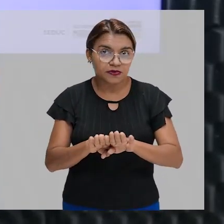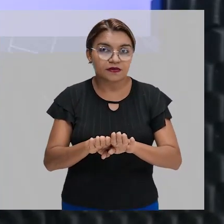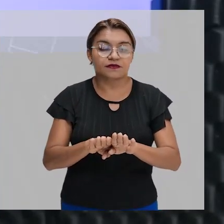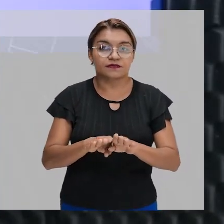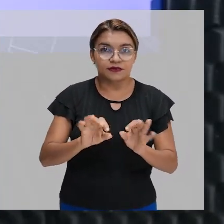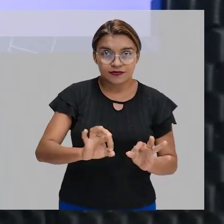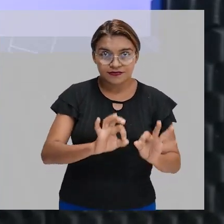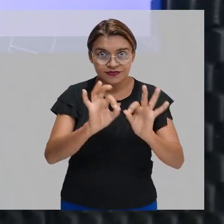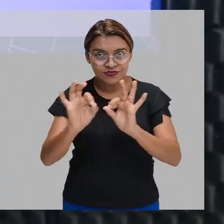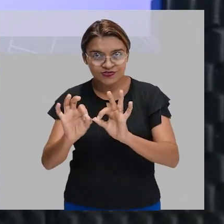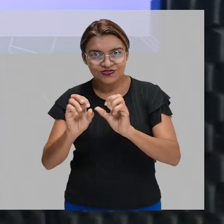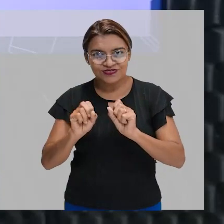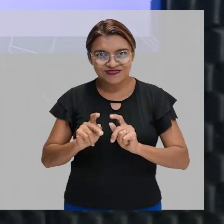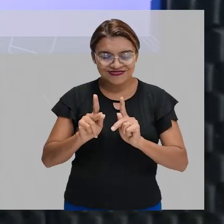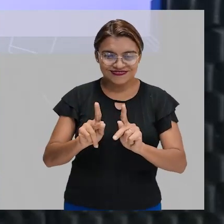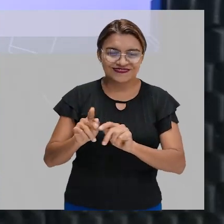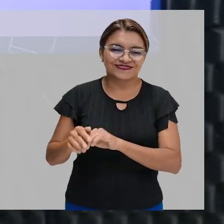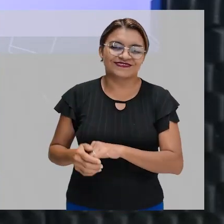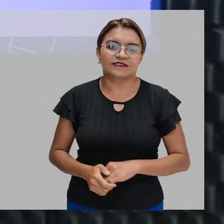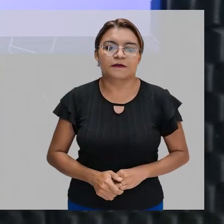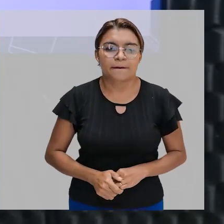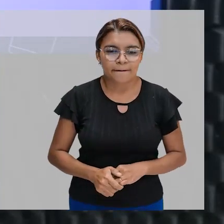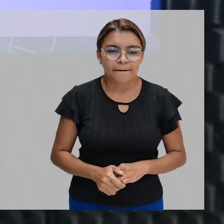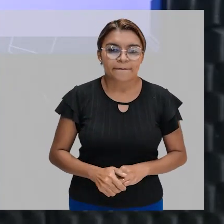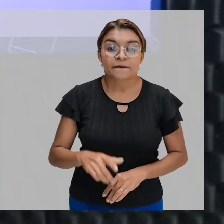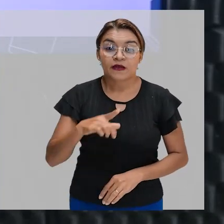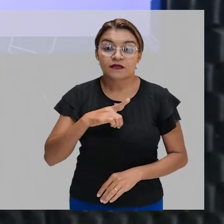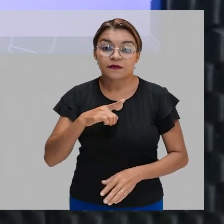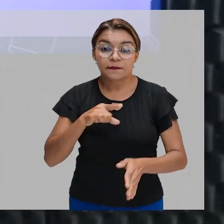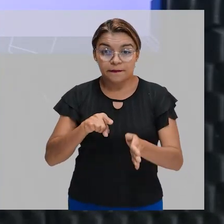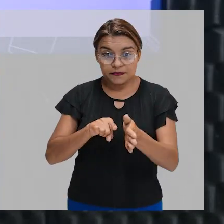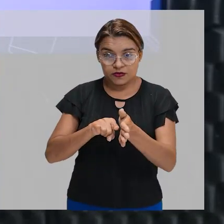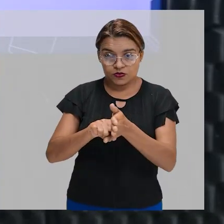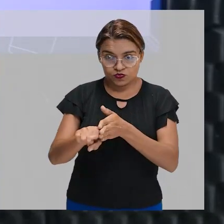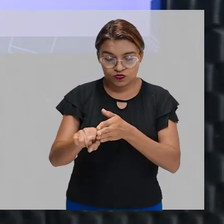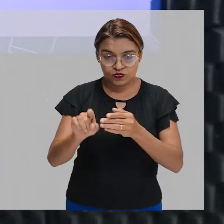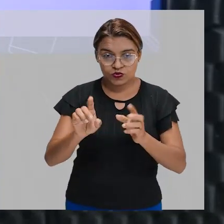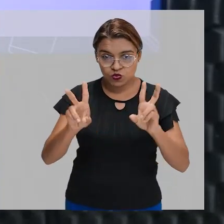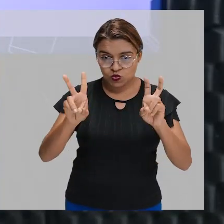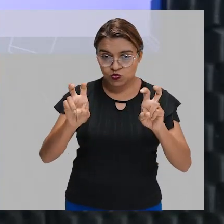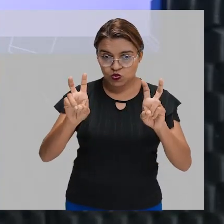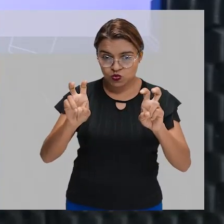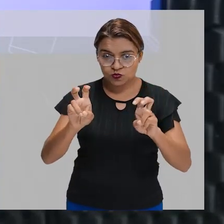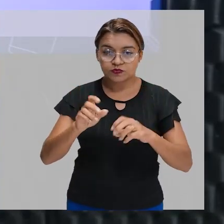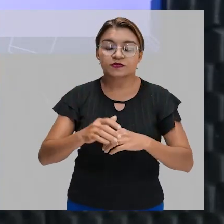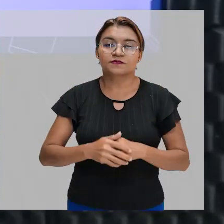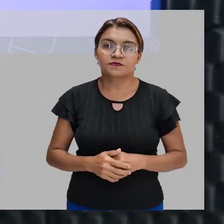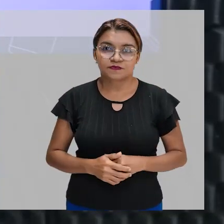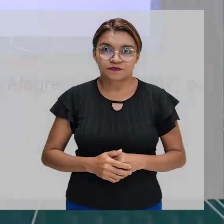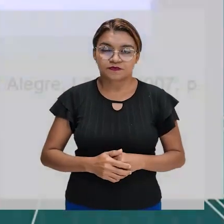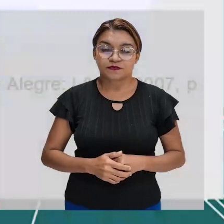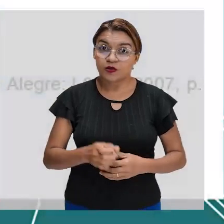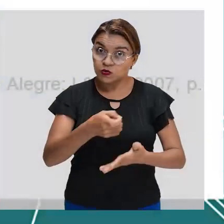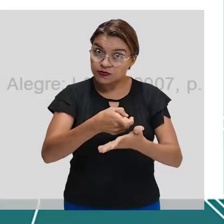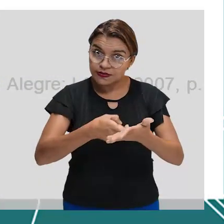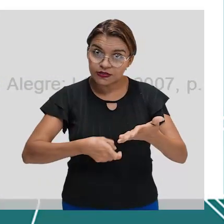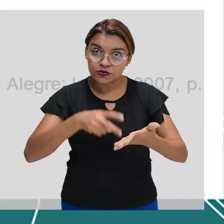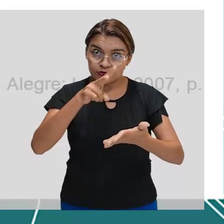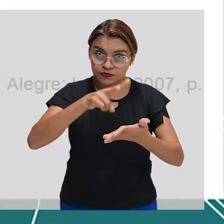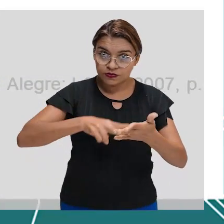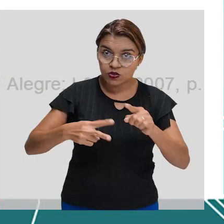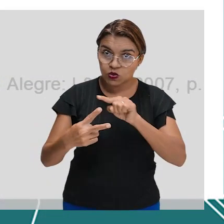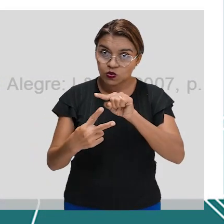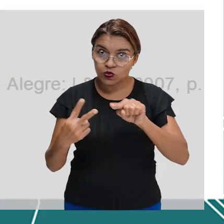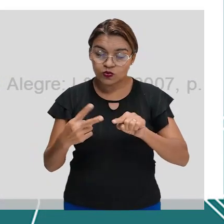Gonçalves Dias vamos lá eu trouxe uma questão que fala você vai ter que fazer aqui a leitura de